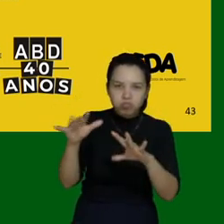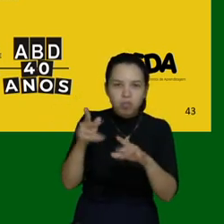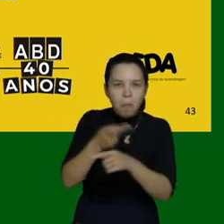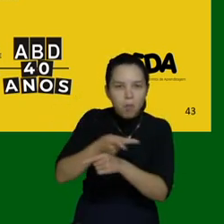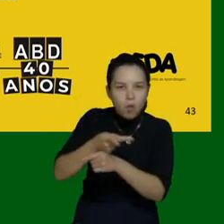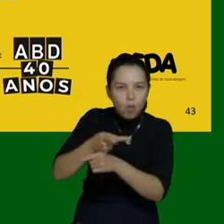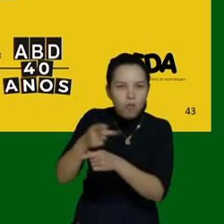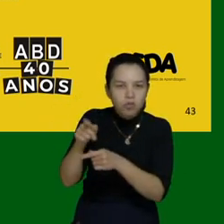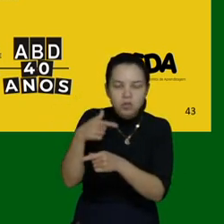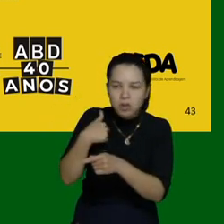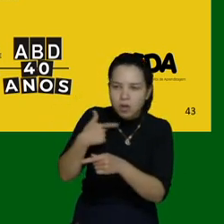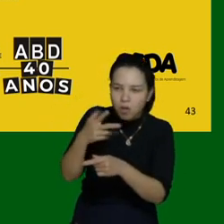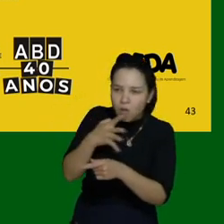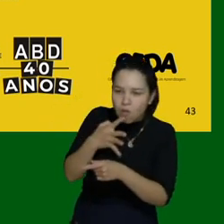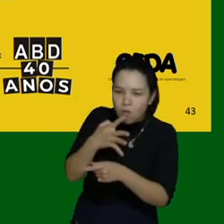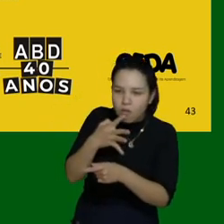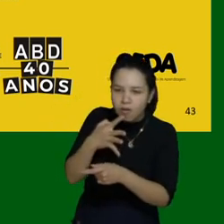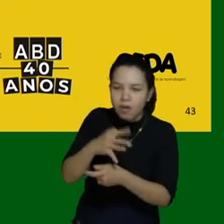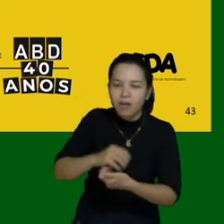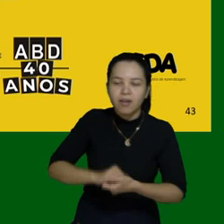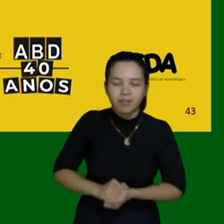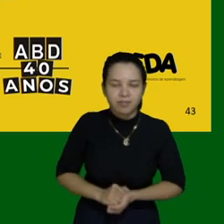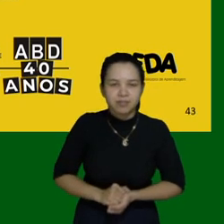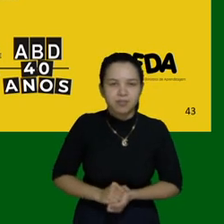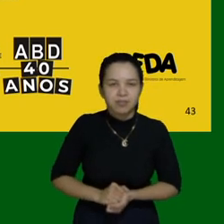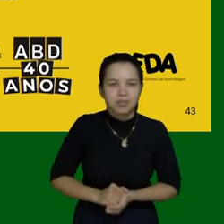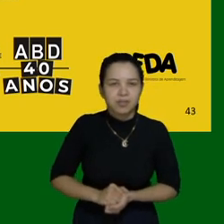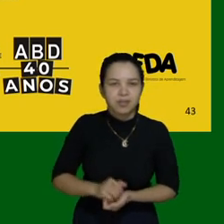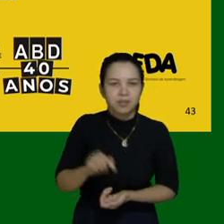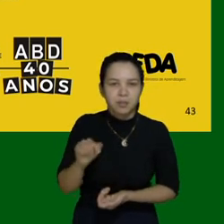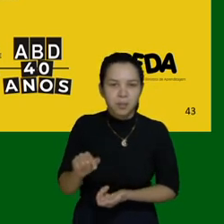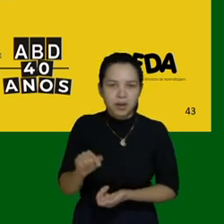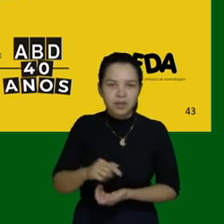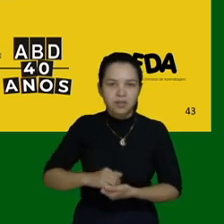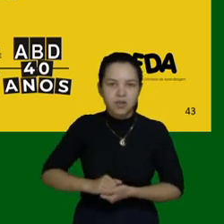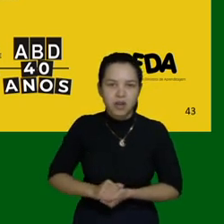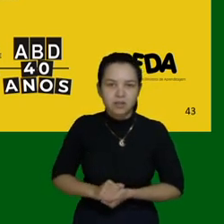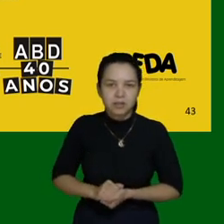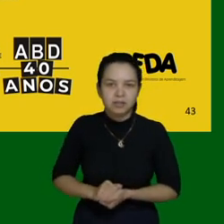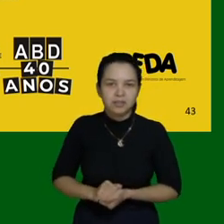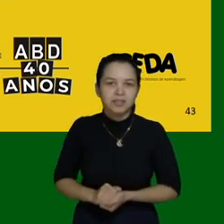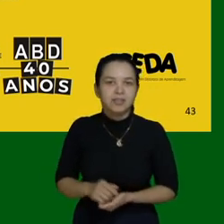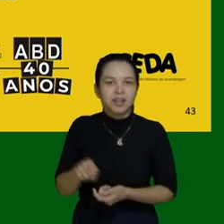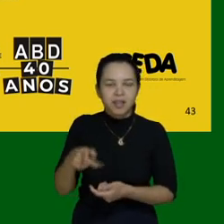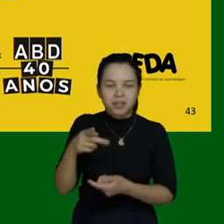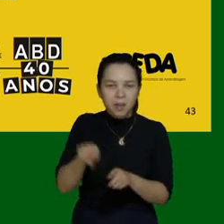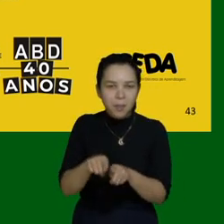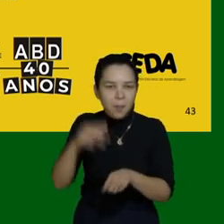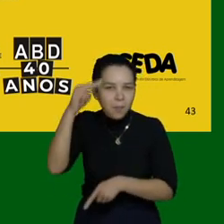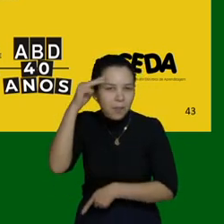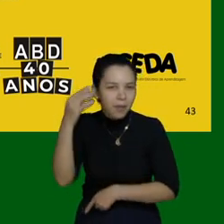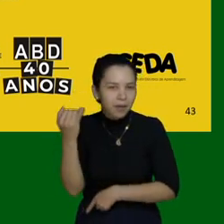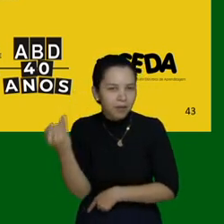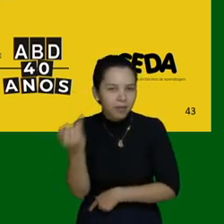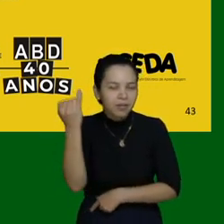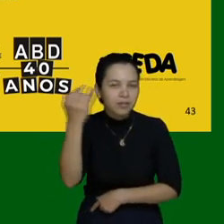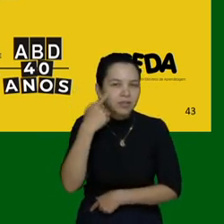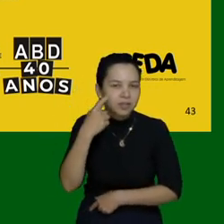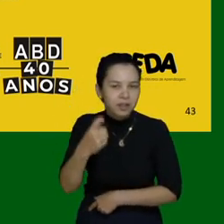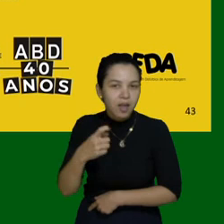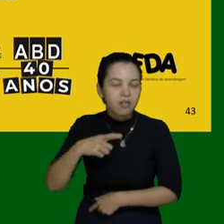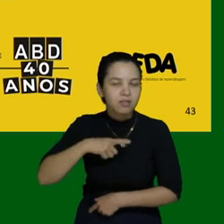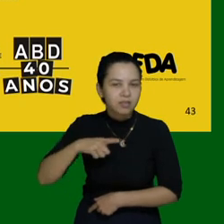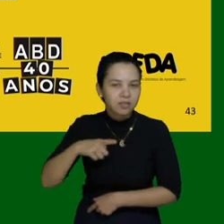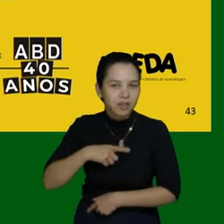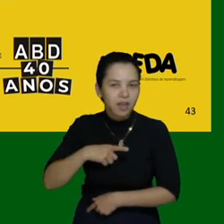você ver as obras dele e ele tá muito de memória também que eu acho muito interessante e ele tem um pitoquinho um filho